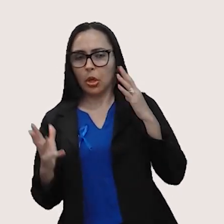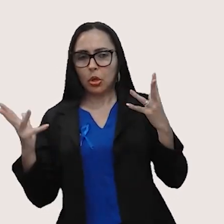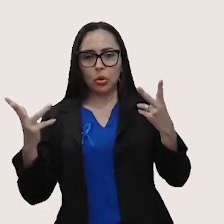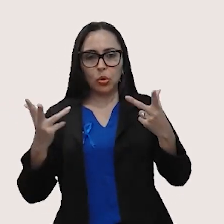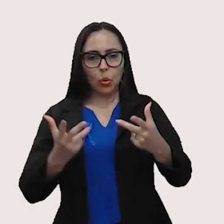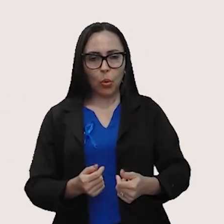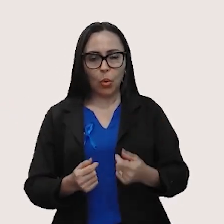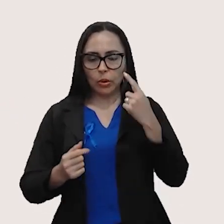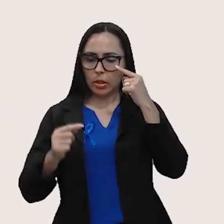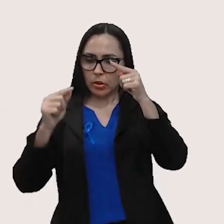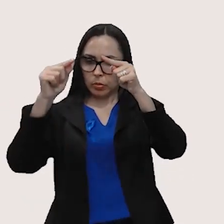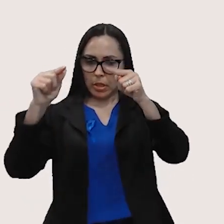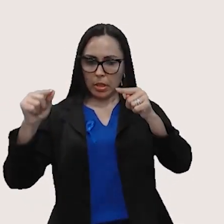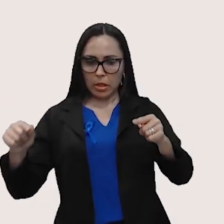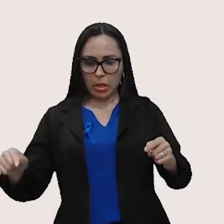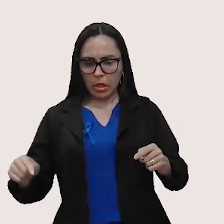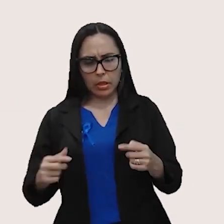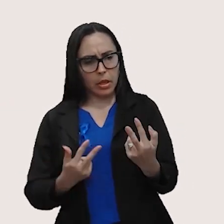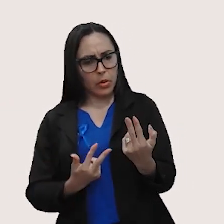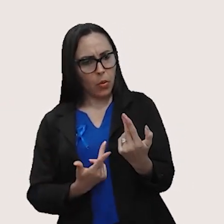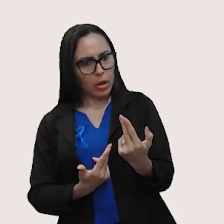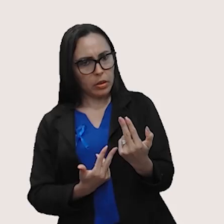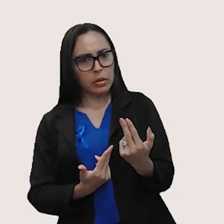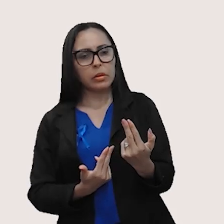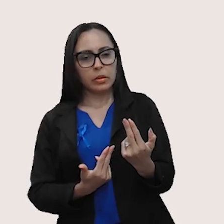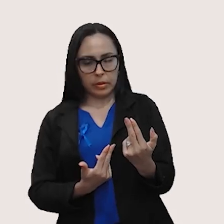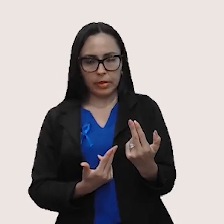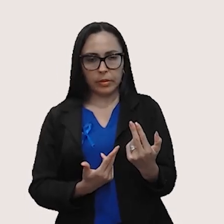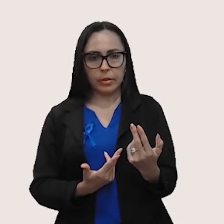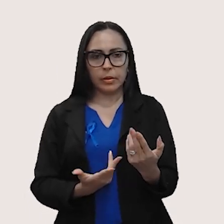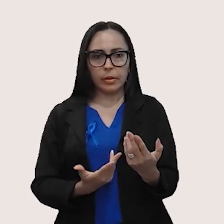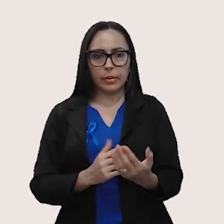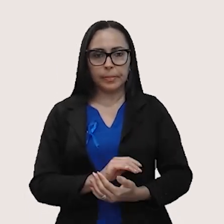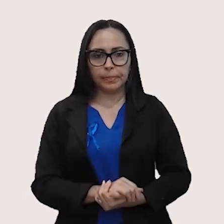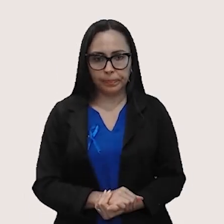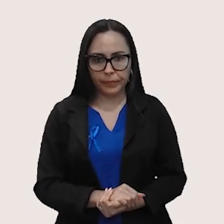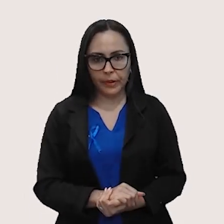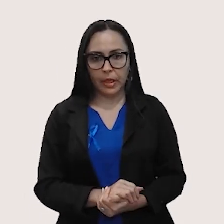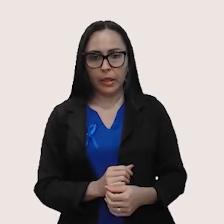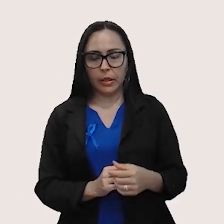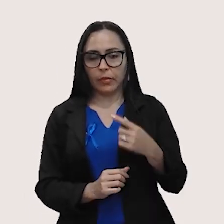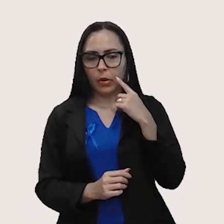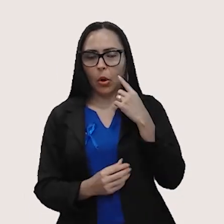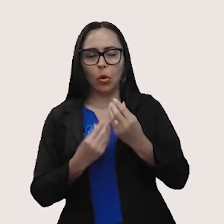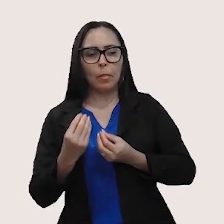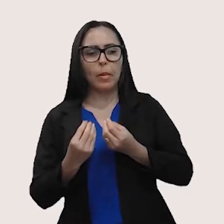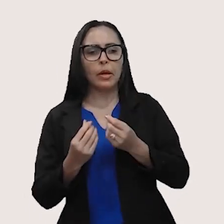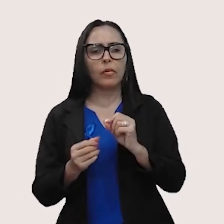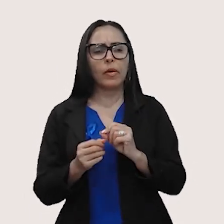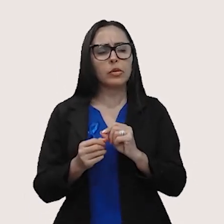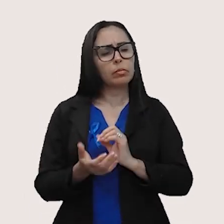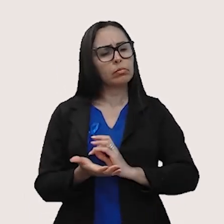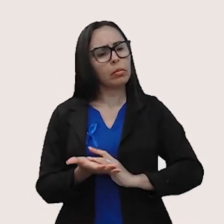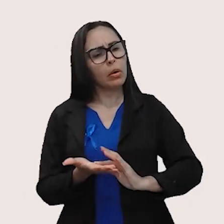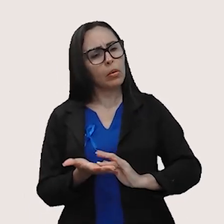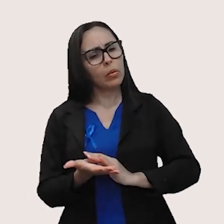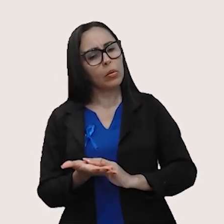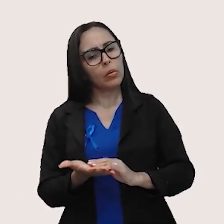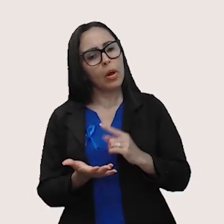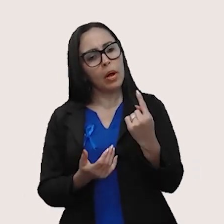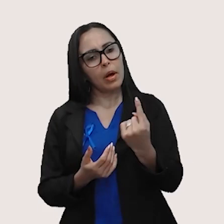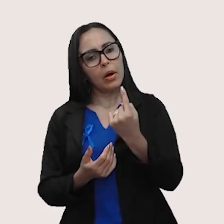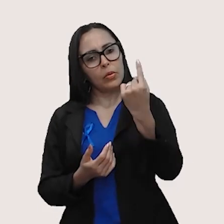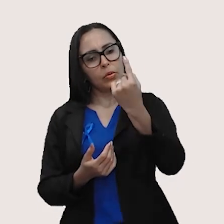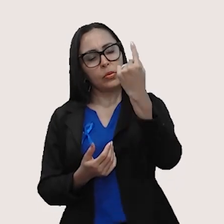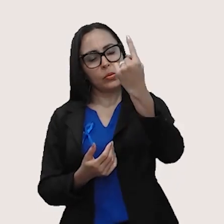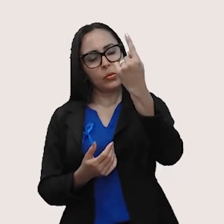lados são iguais. Aqui eu chamei essa medida de L, tá certo? Imagina, como é que eu faço para calcular a altura desse triângulo